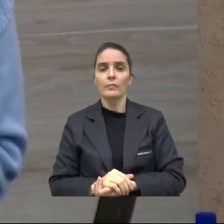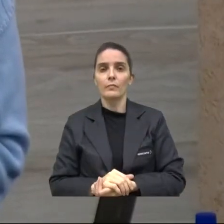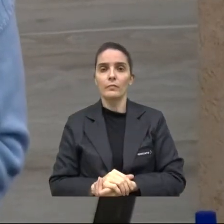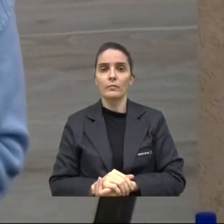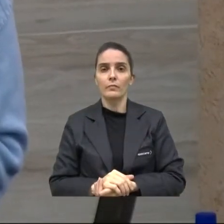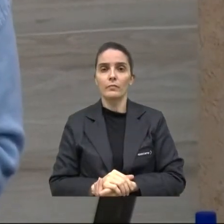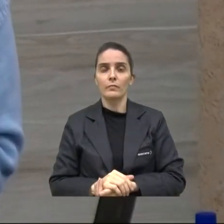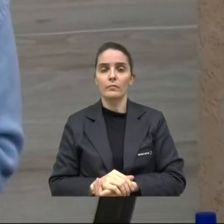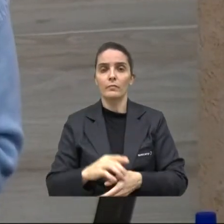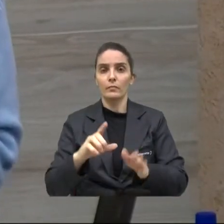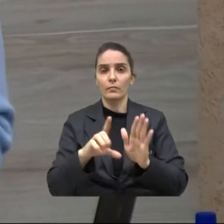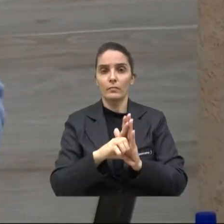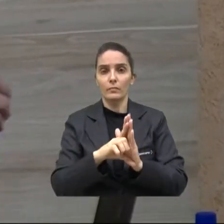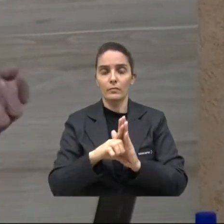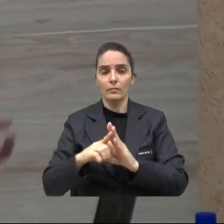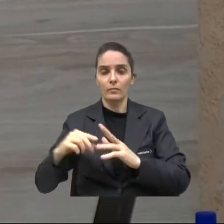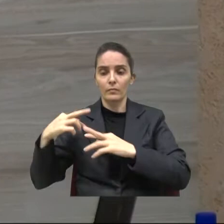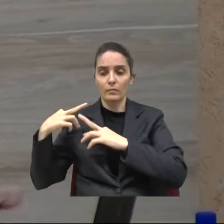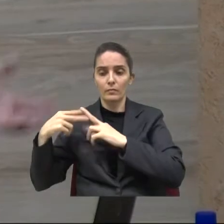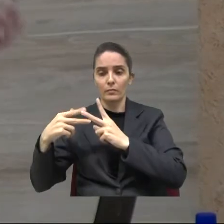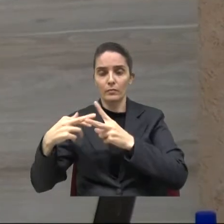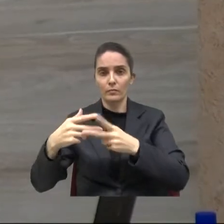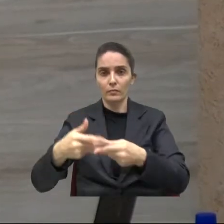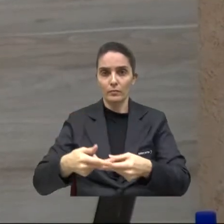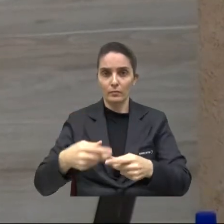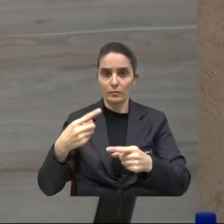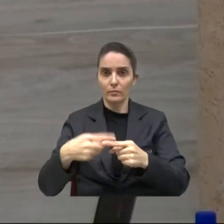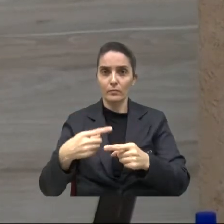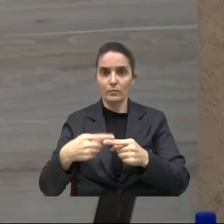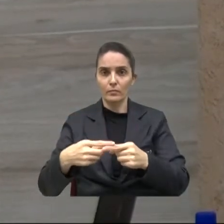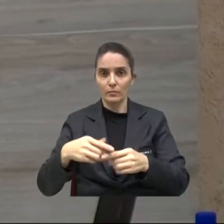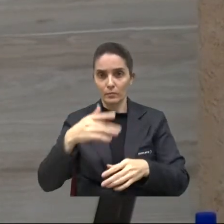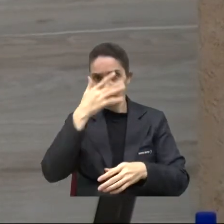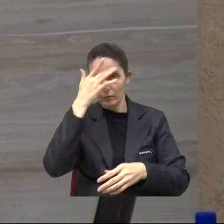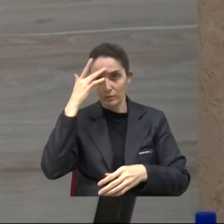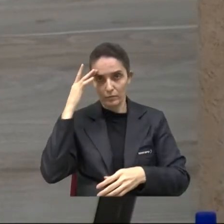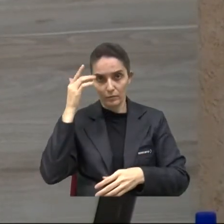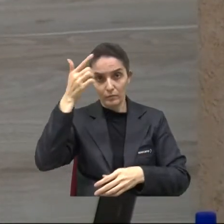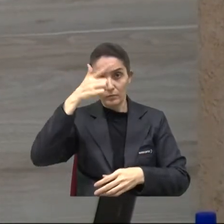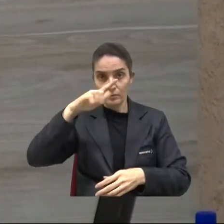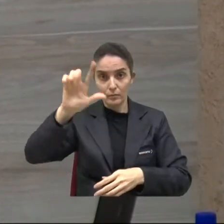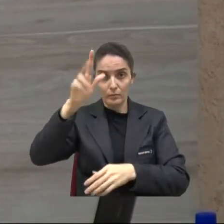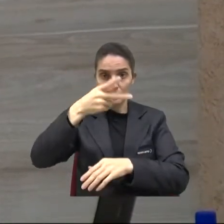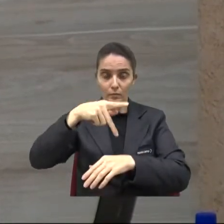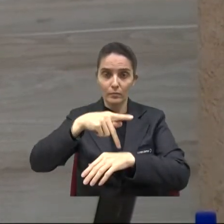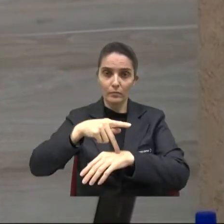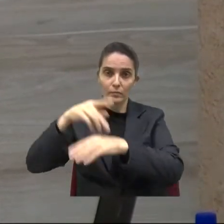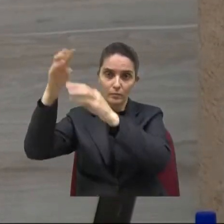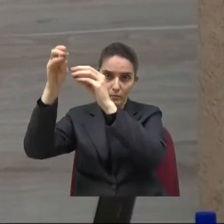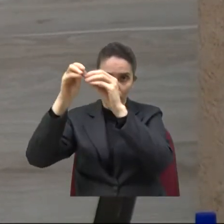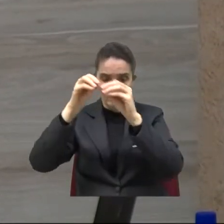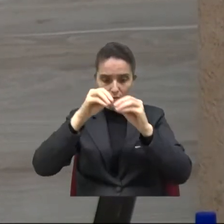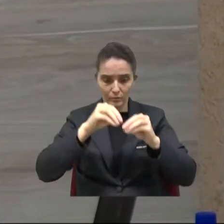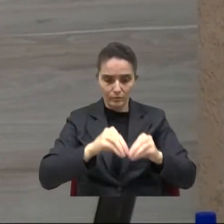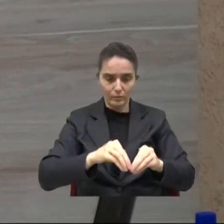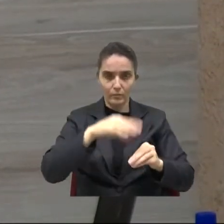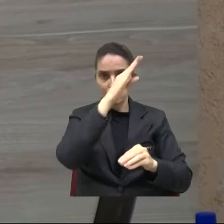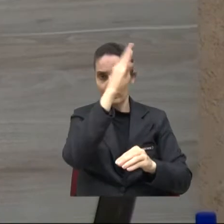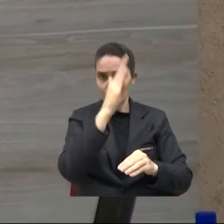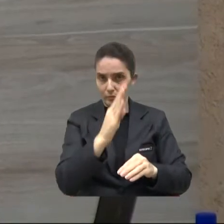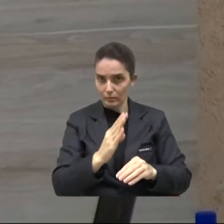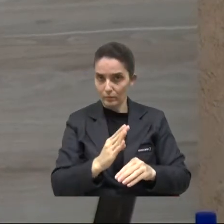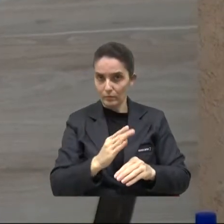lei exatamente para que, quando os imigrantes vieram, aqueles que, aqui digo,